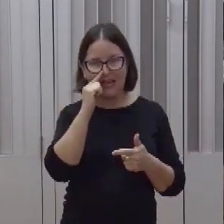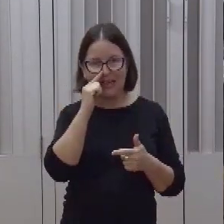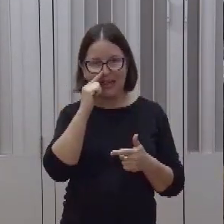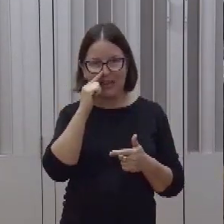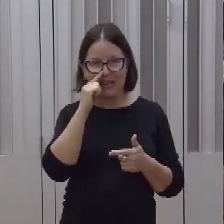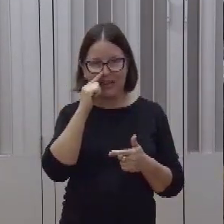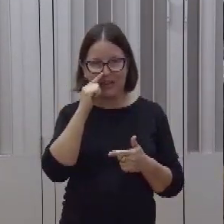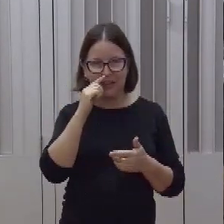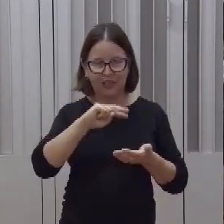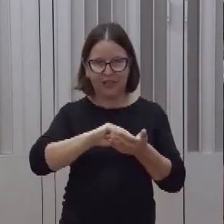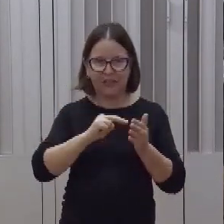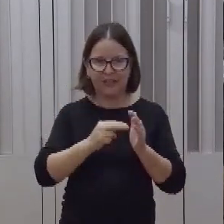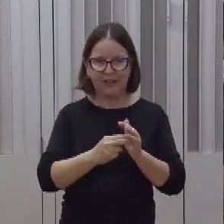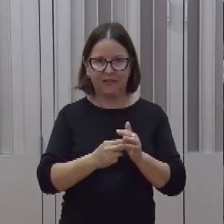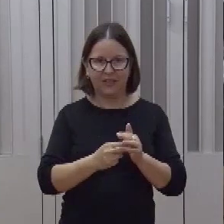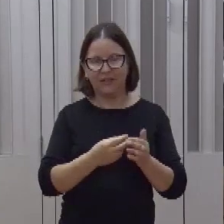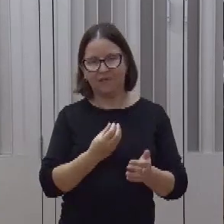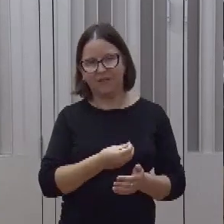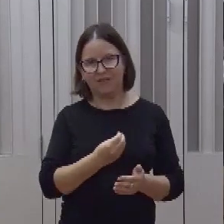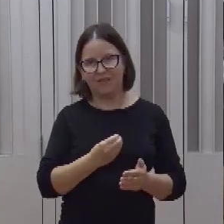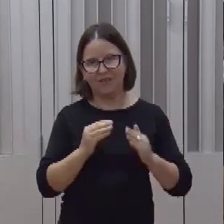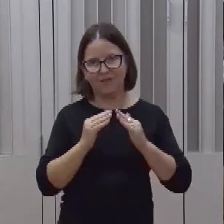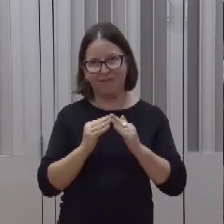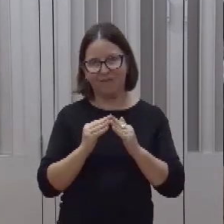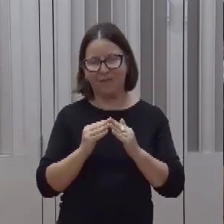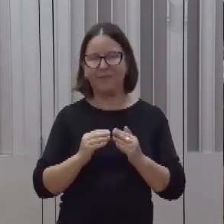Habitar, morar.